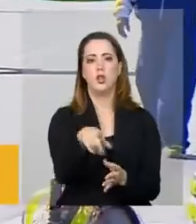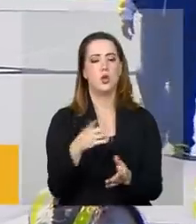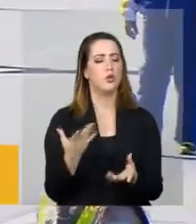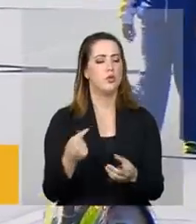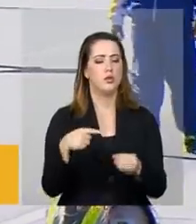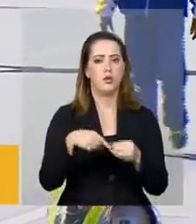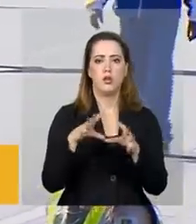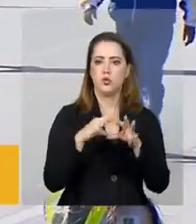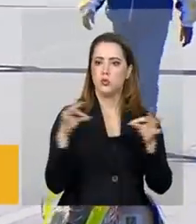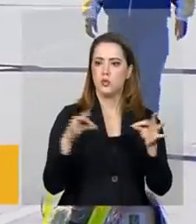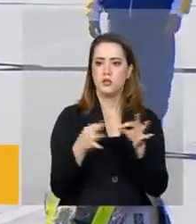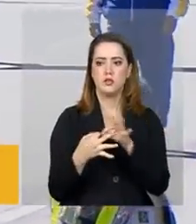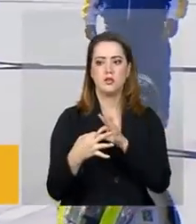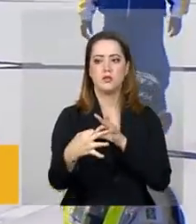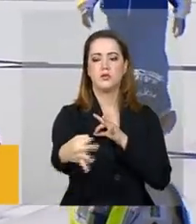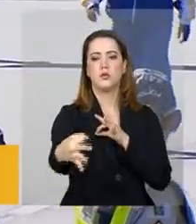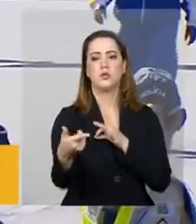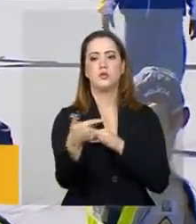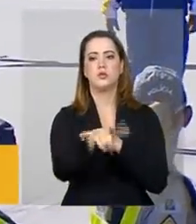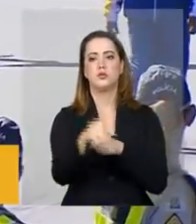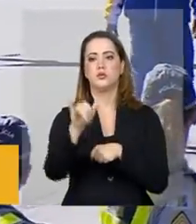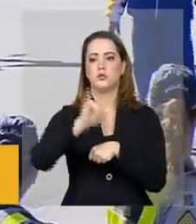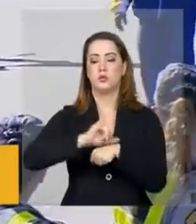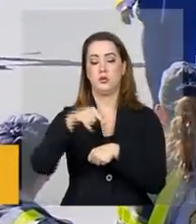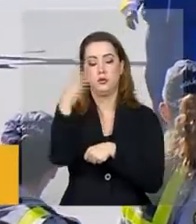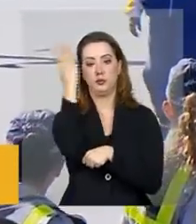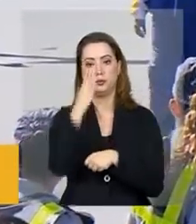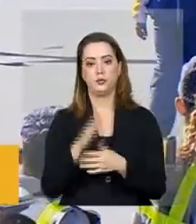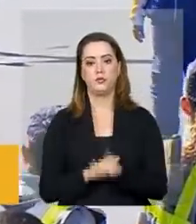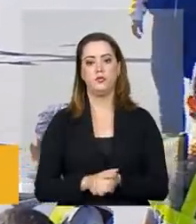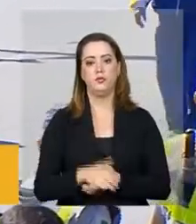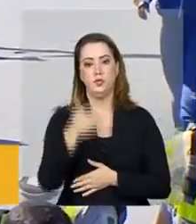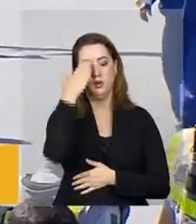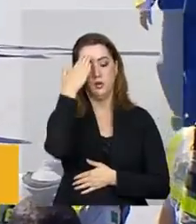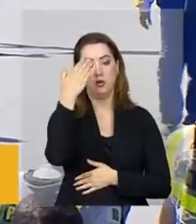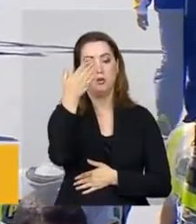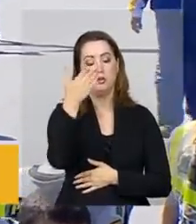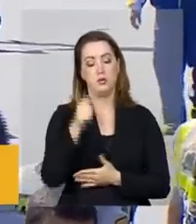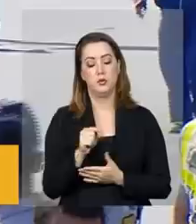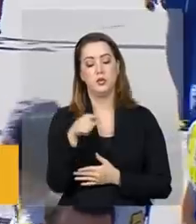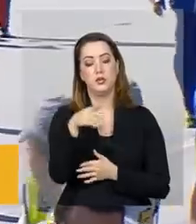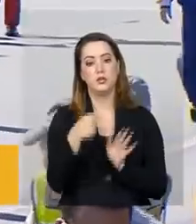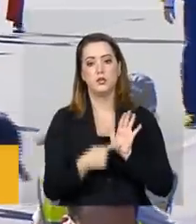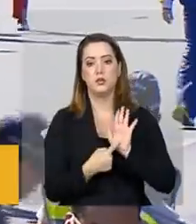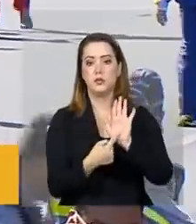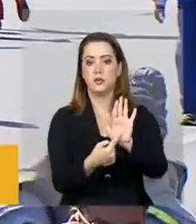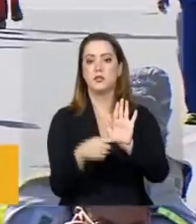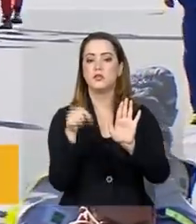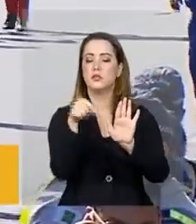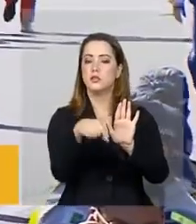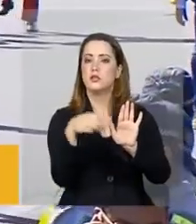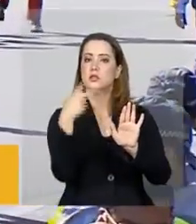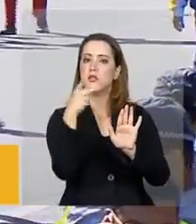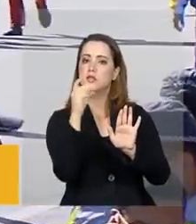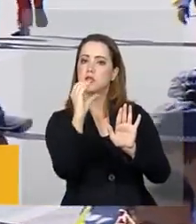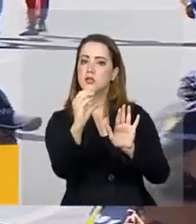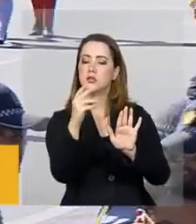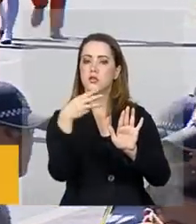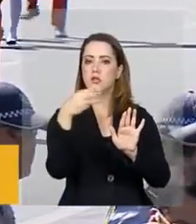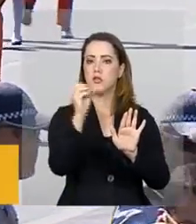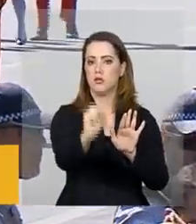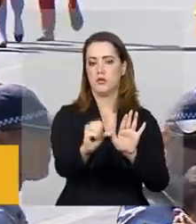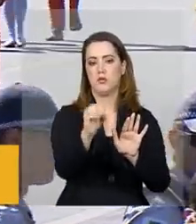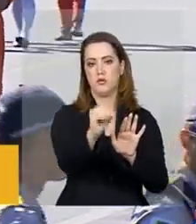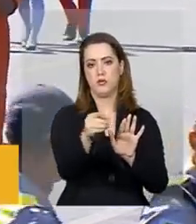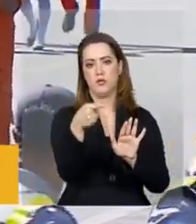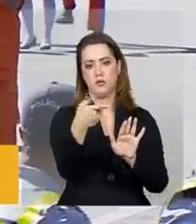qualquer capital do Brasil. Obrigada, Major Ribeiro, participou com a gente agora nessa apresentação, né, do KC-390. Vamos dar